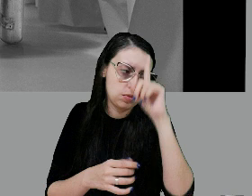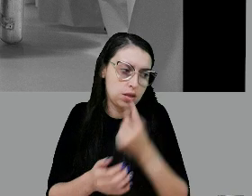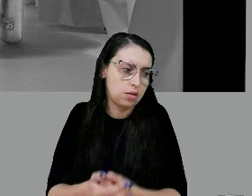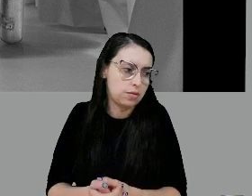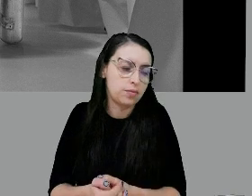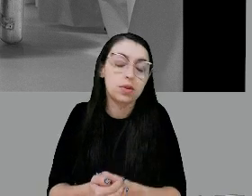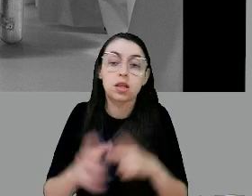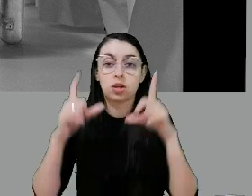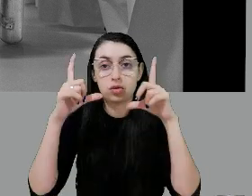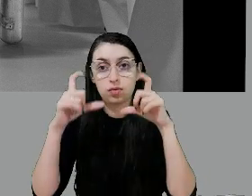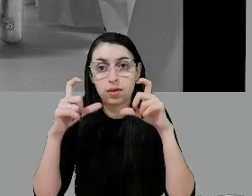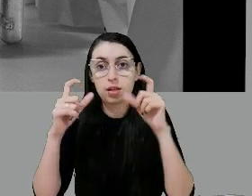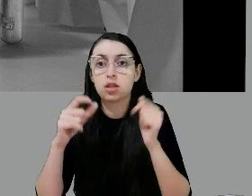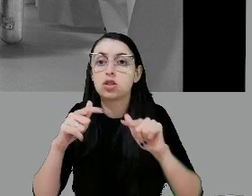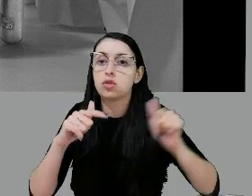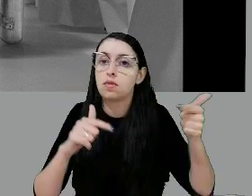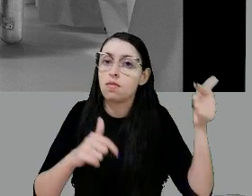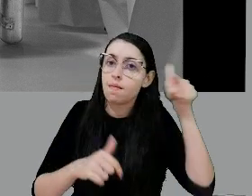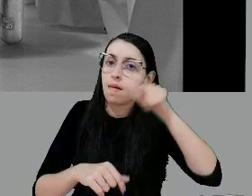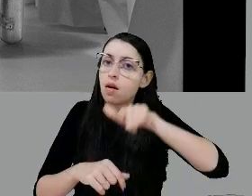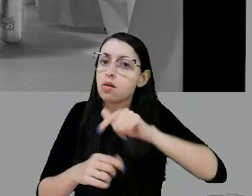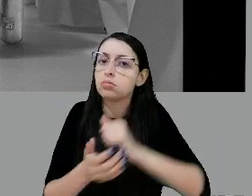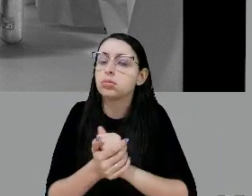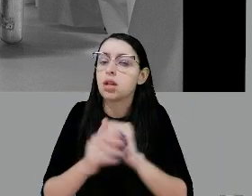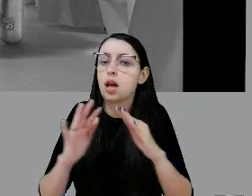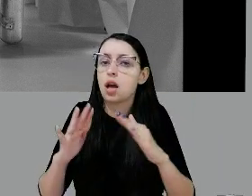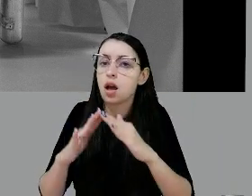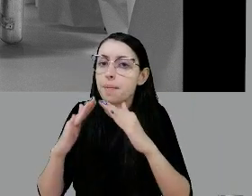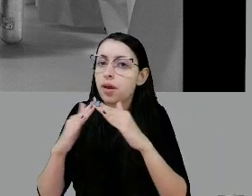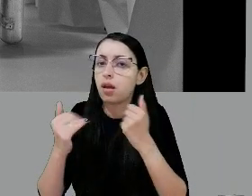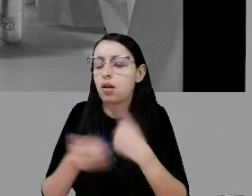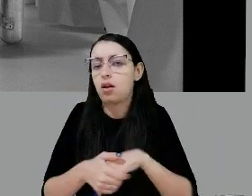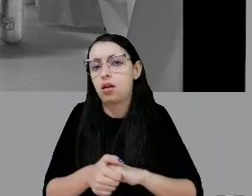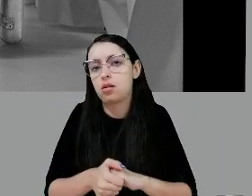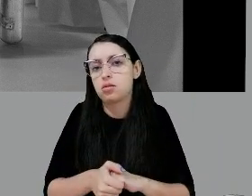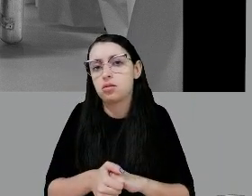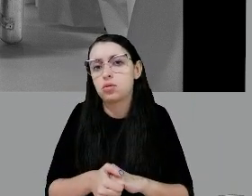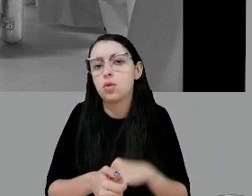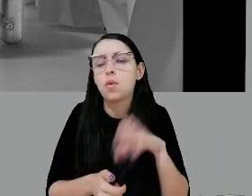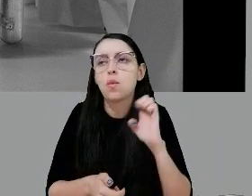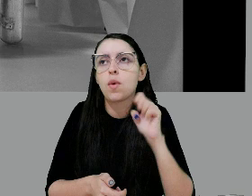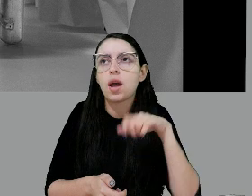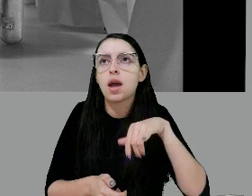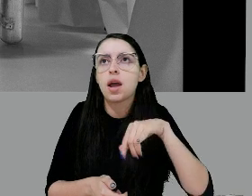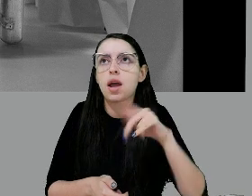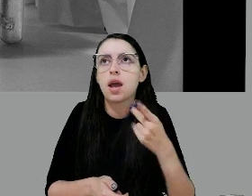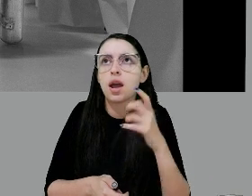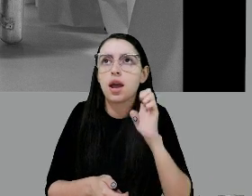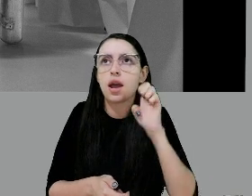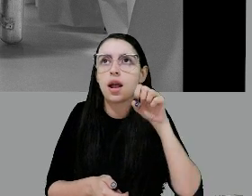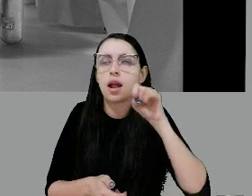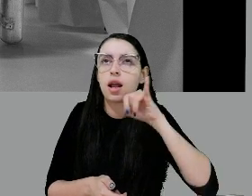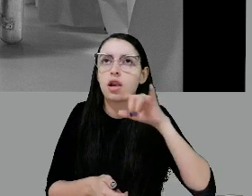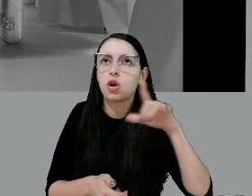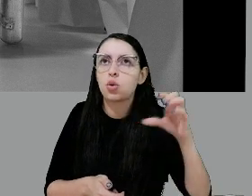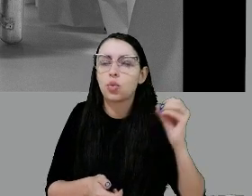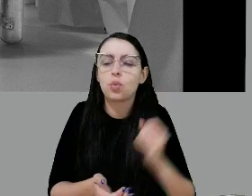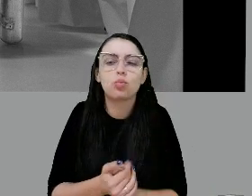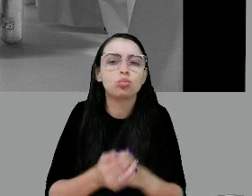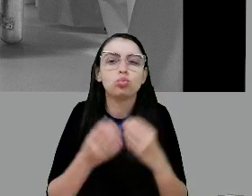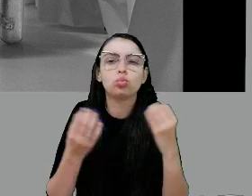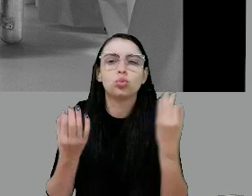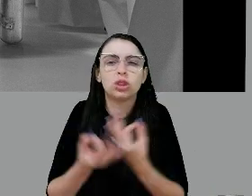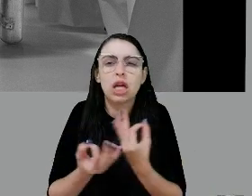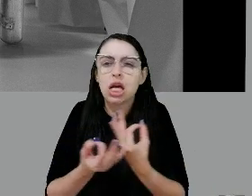hospitalar. A gente tem fotos de reabilitação, entendeu? O caso do Hélio, é um caso